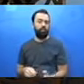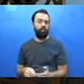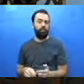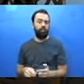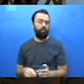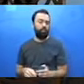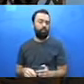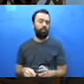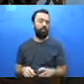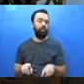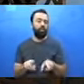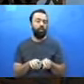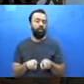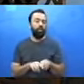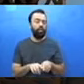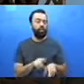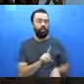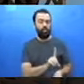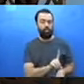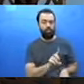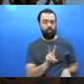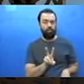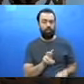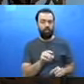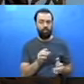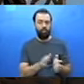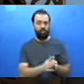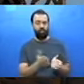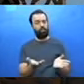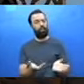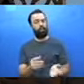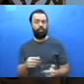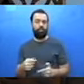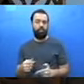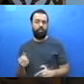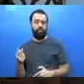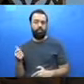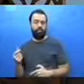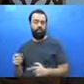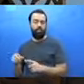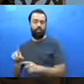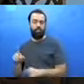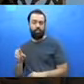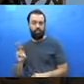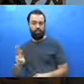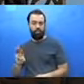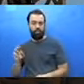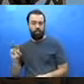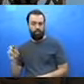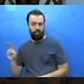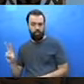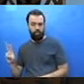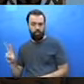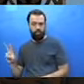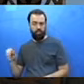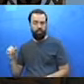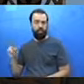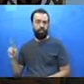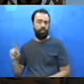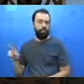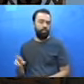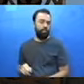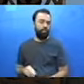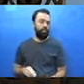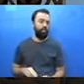com 12. Olha lá, temos 12 cadernos que custam R$ 32. Se a gente dobrar a quantidade